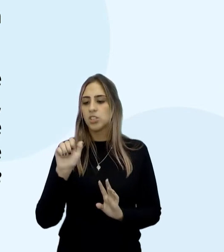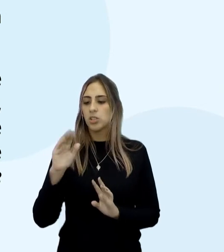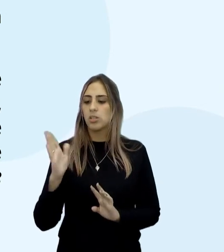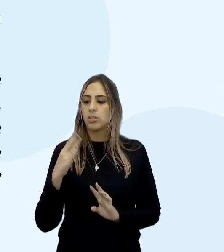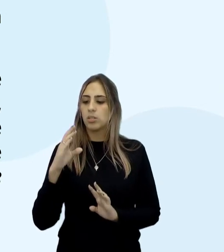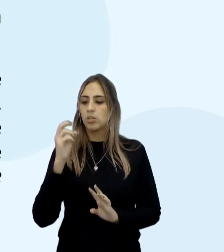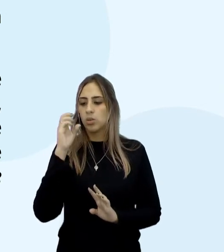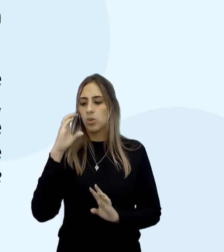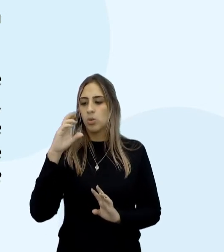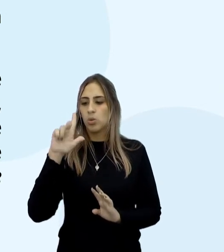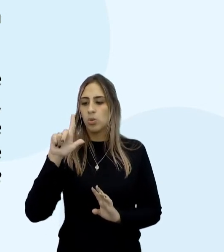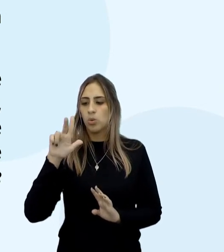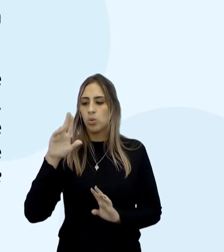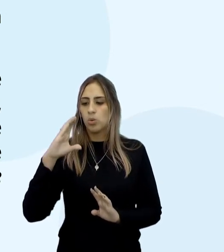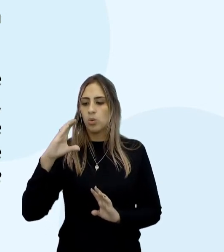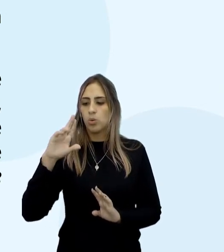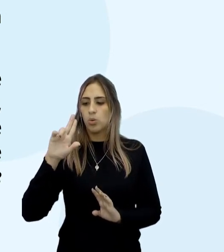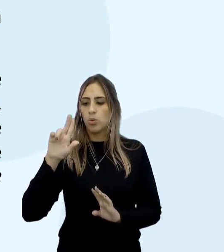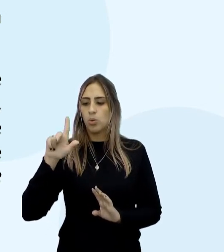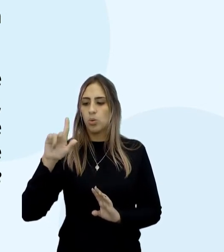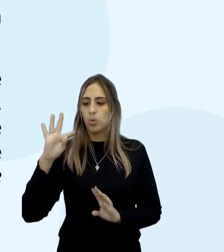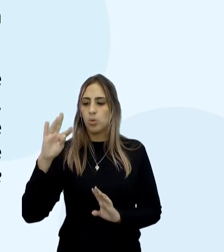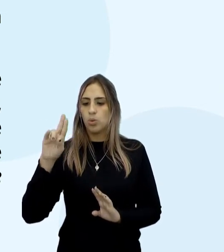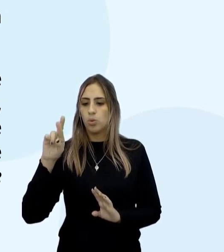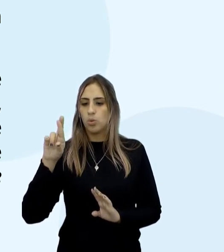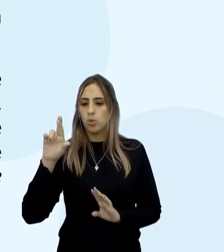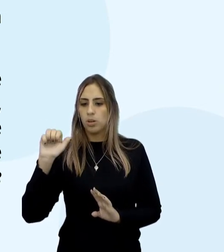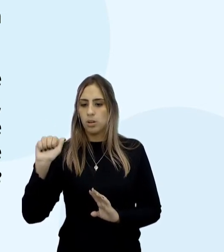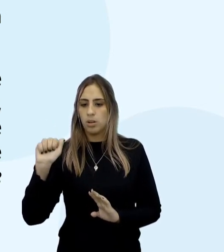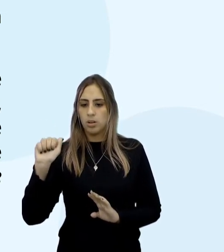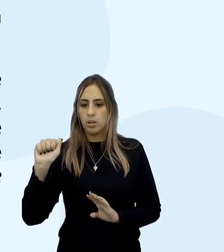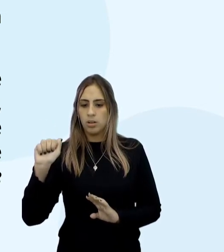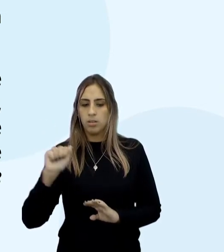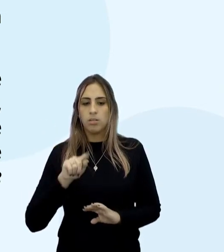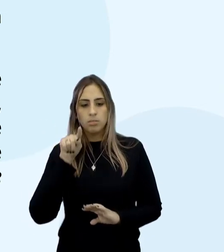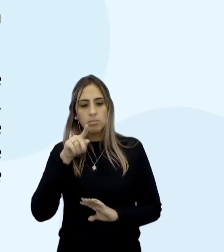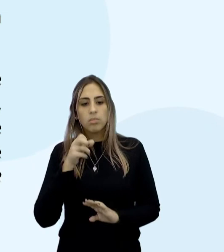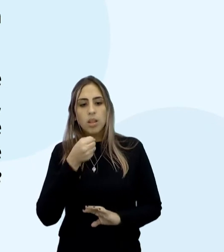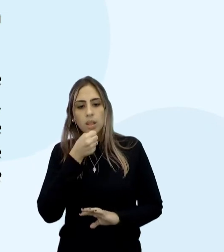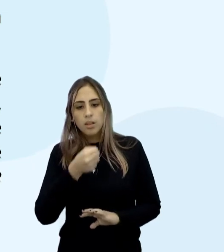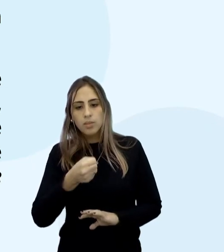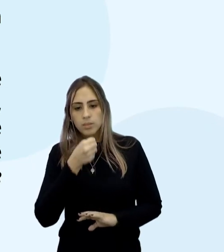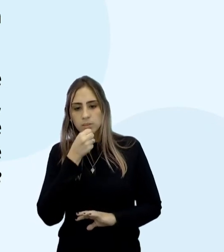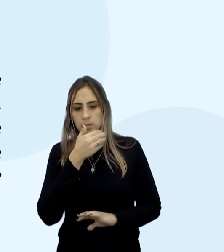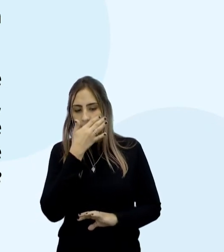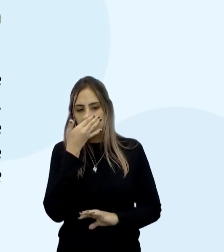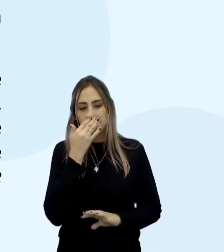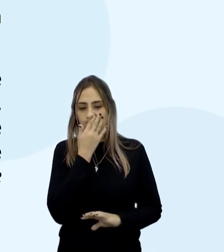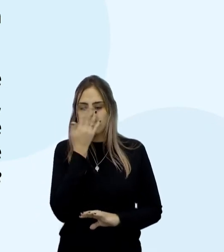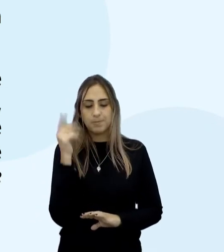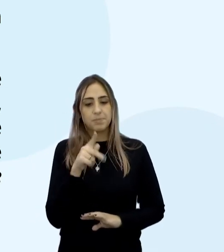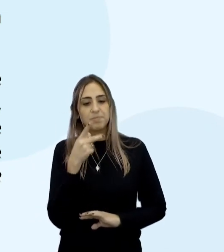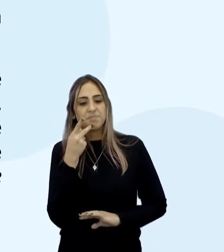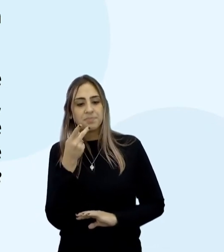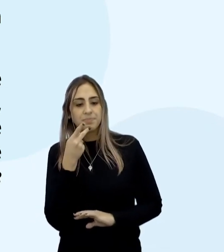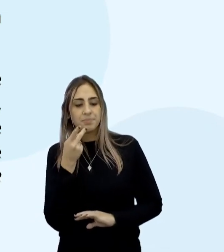aqui marcado aí o nome nesse caso, entrevistada. E aí ela